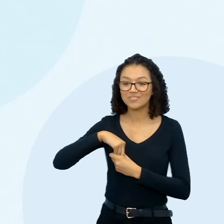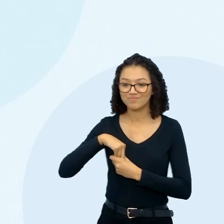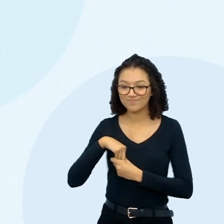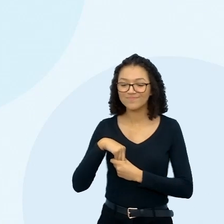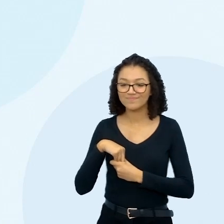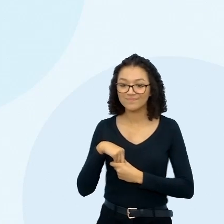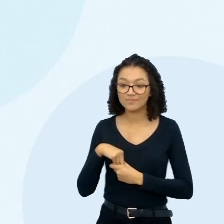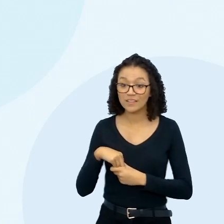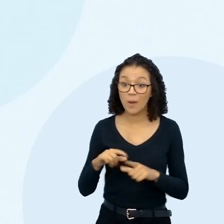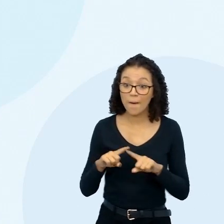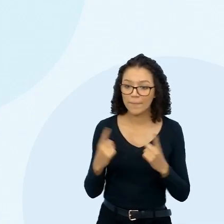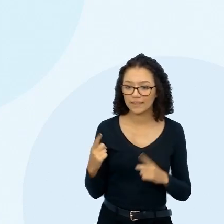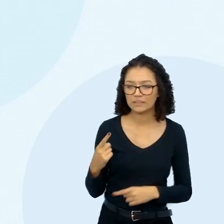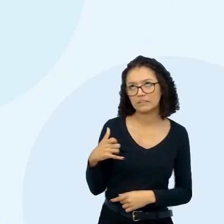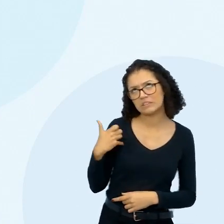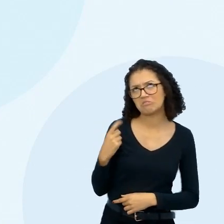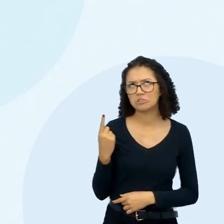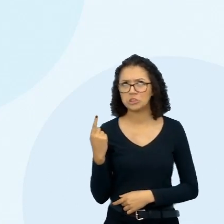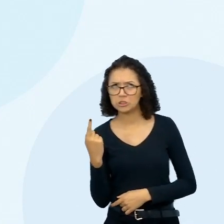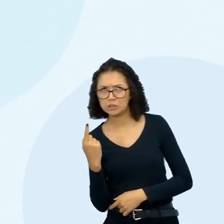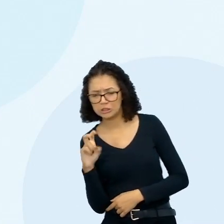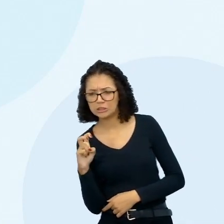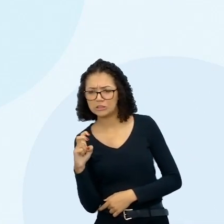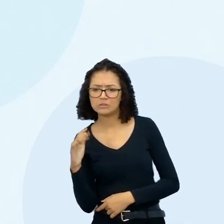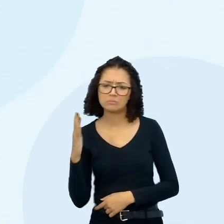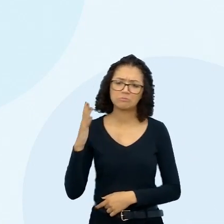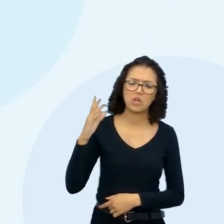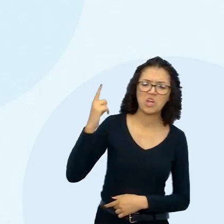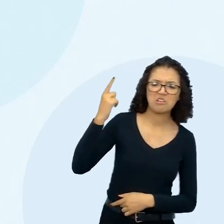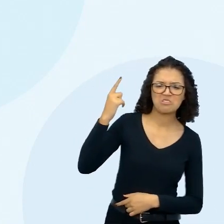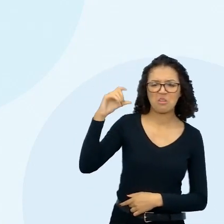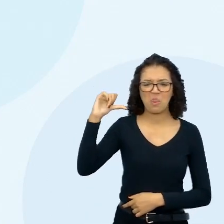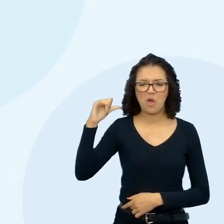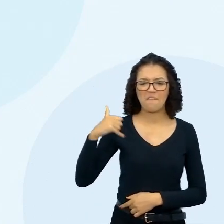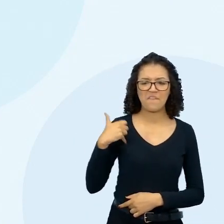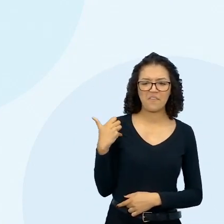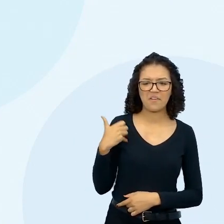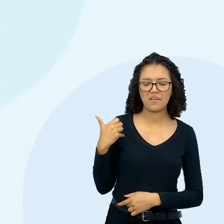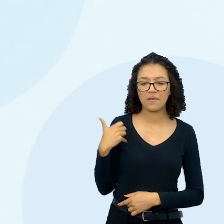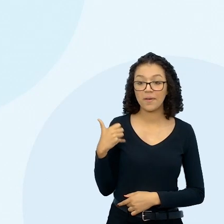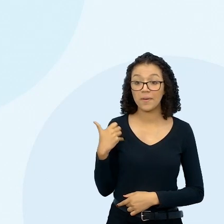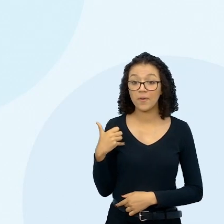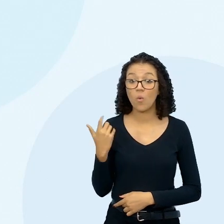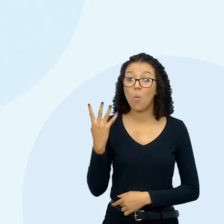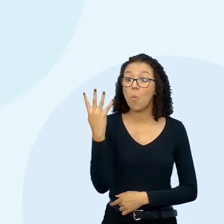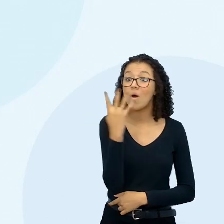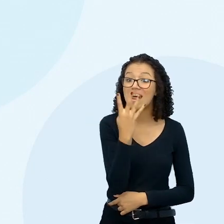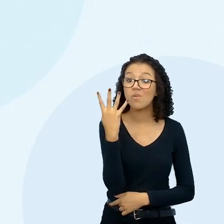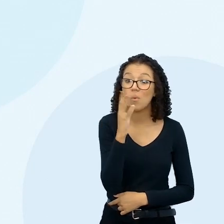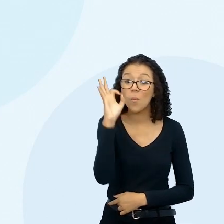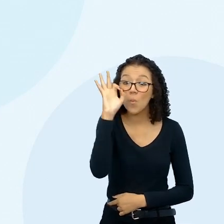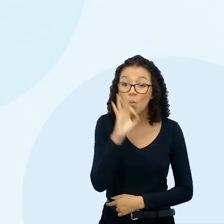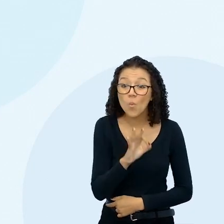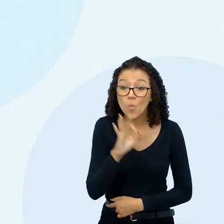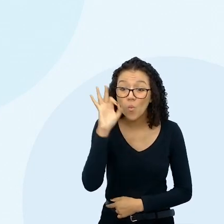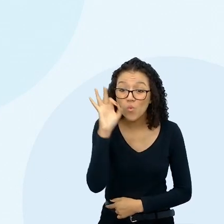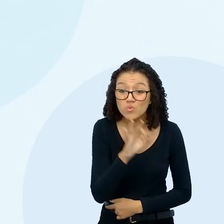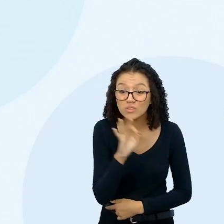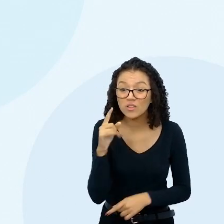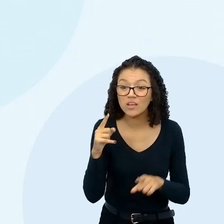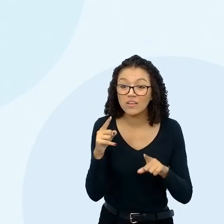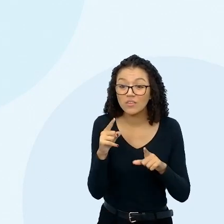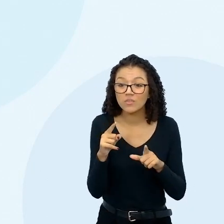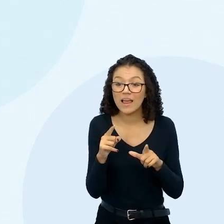mas de 15 a 19 a gente tem ainda 44% dessa violência cometida por conhecidos,